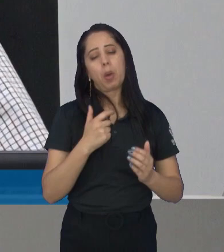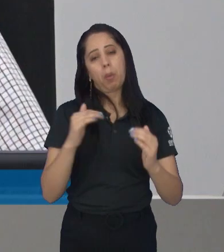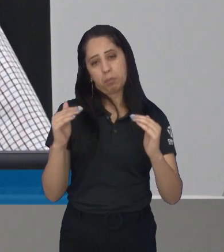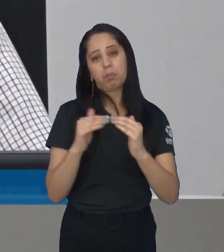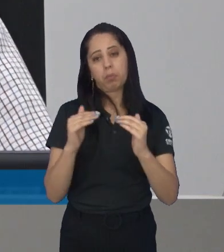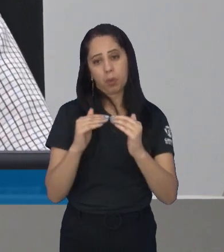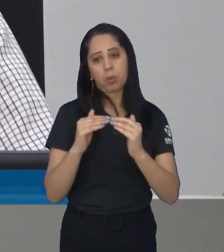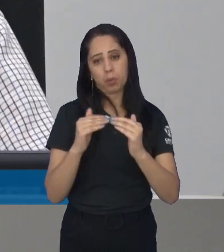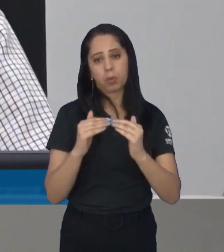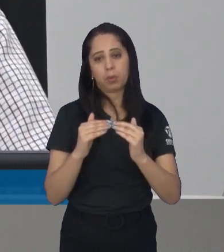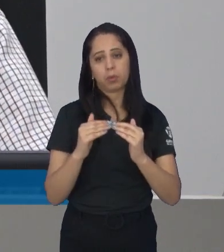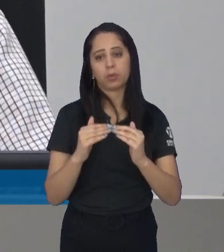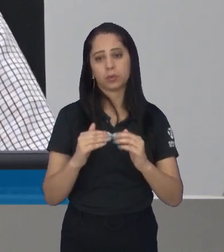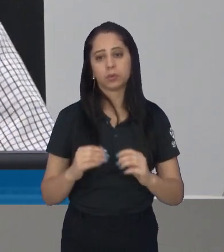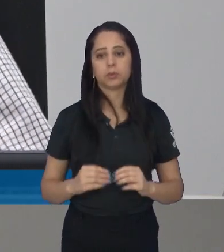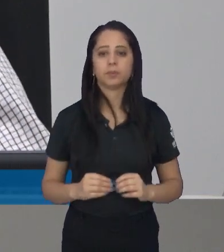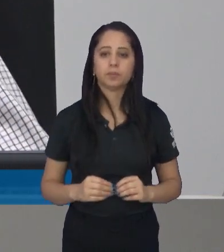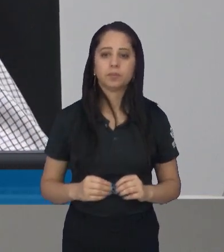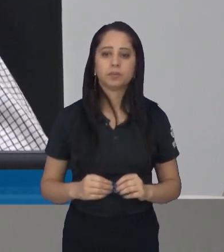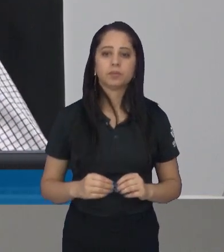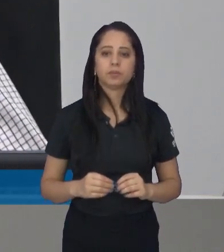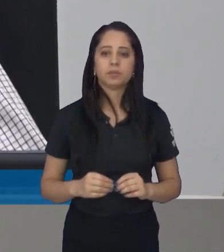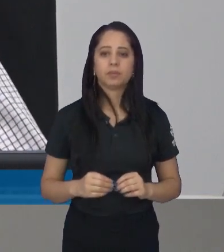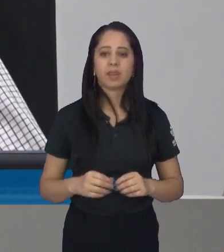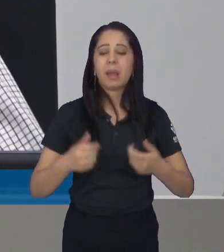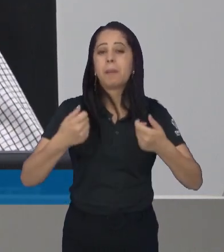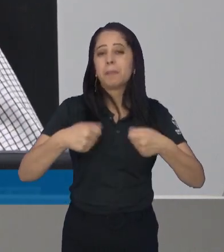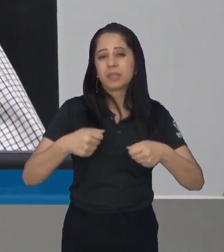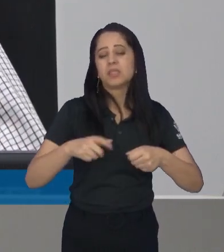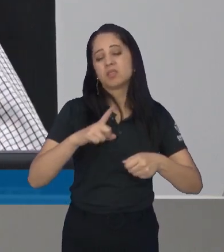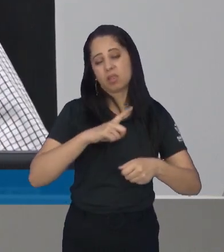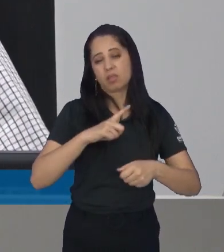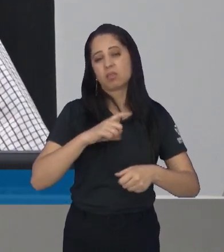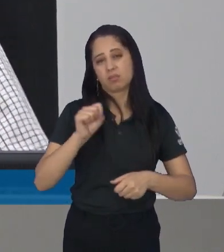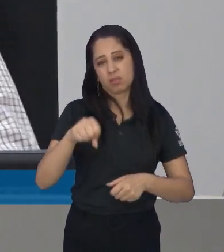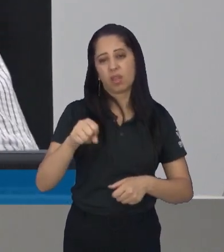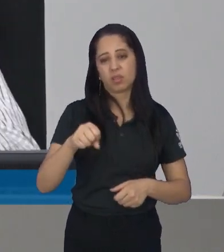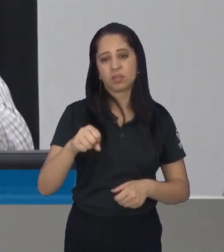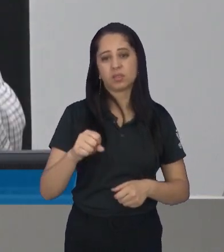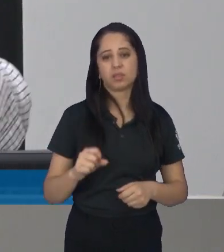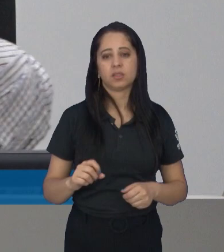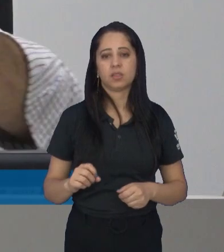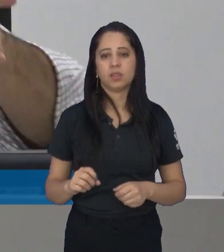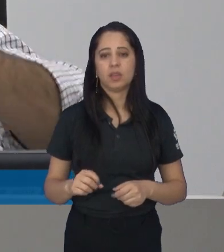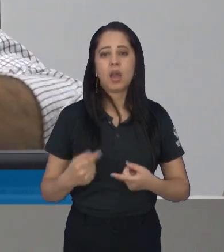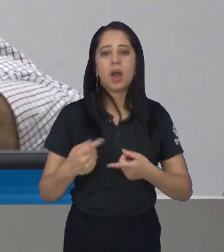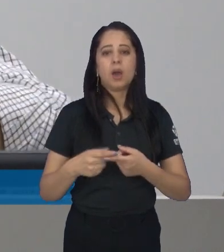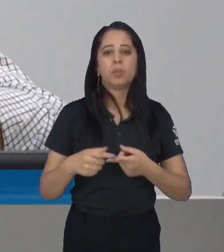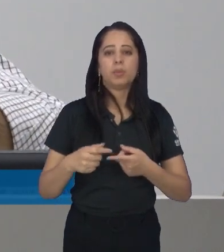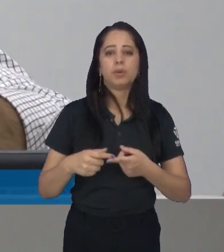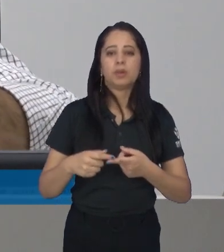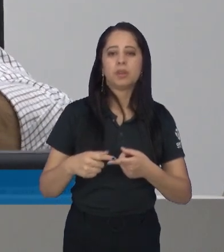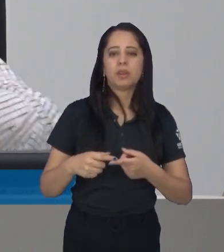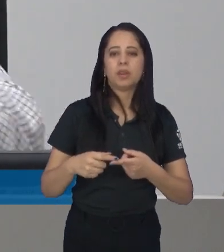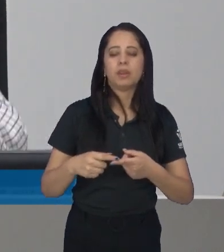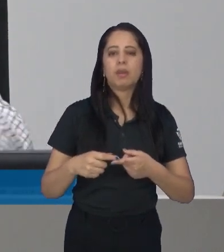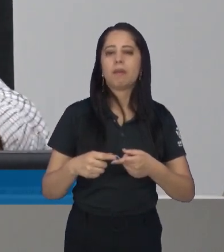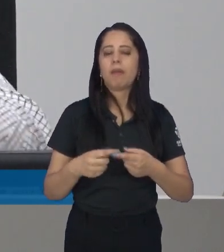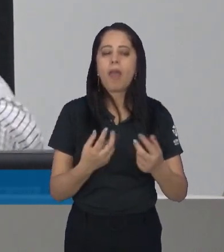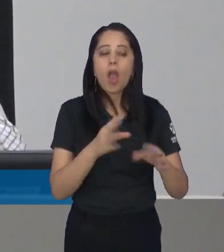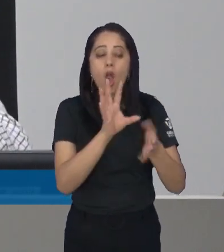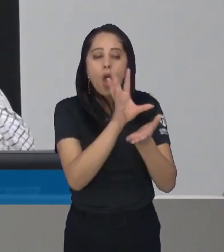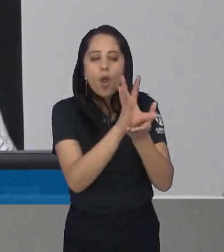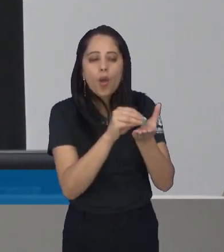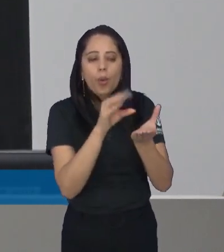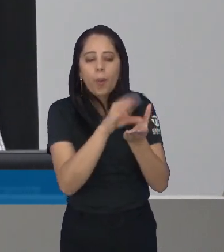a gente quer fazer com que tenha umas fachadas ativas fazendo com que pegue um pouco a realidade do aquário fazendo